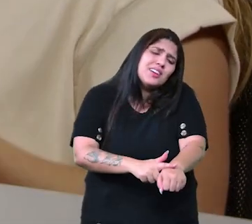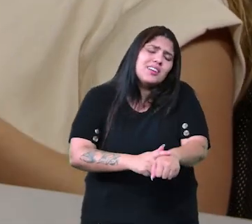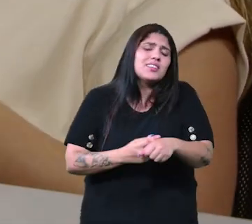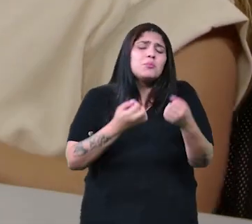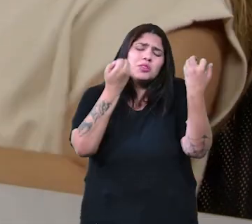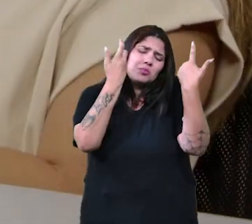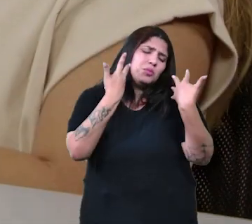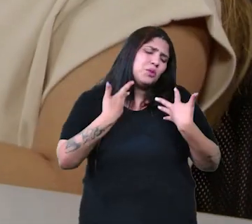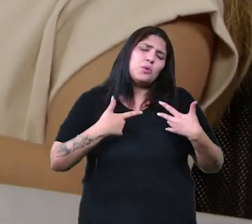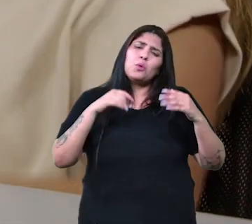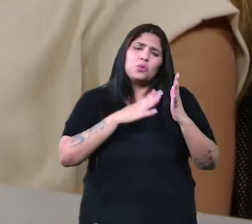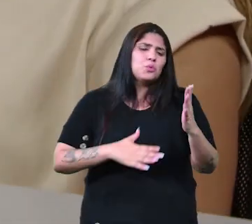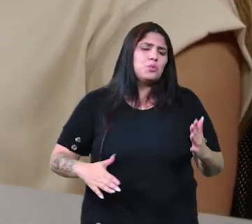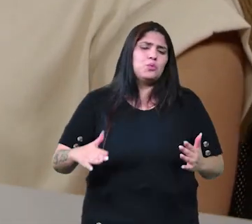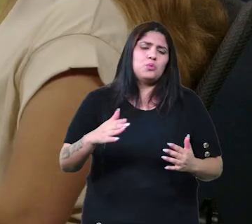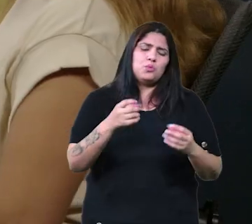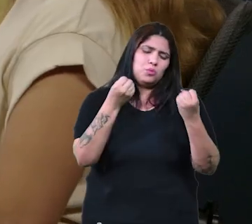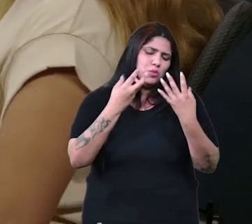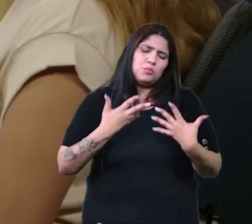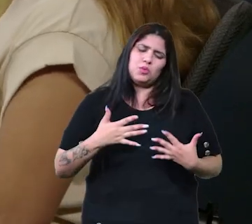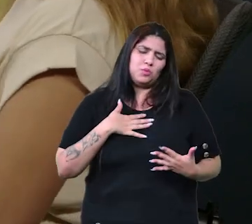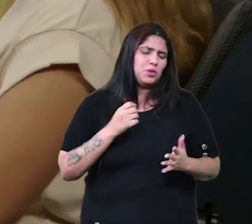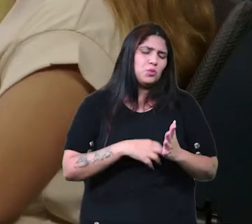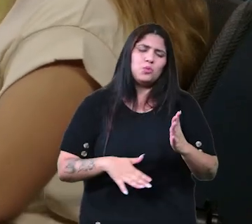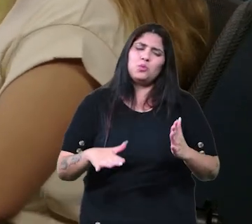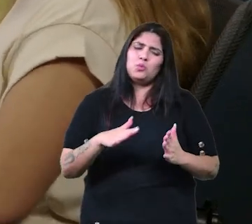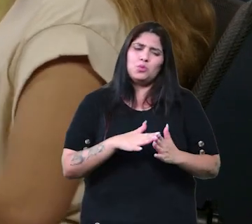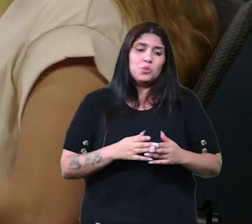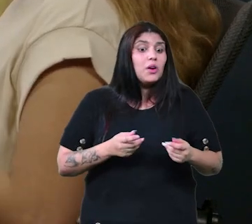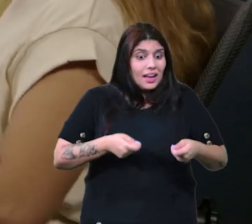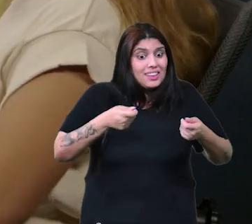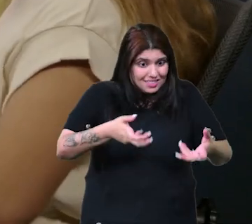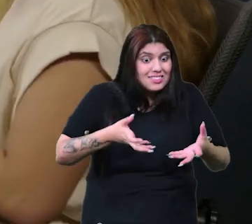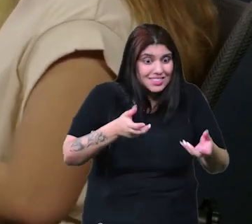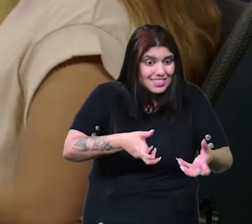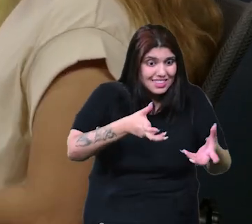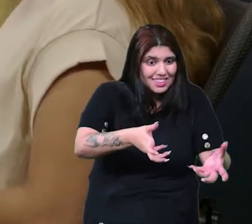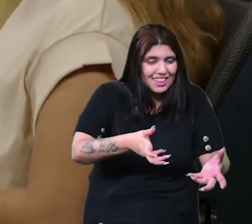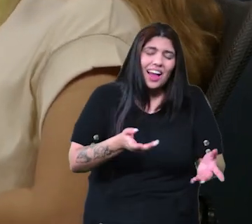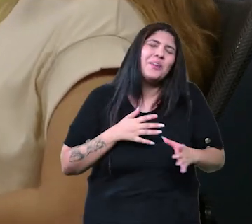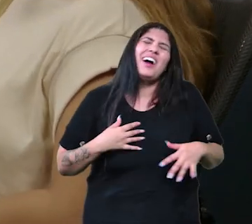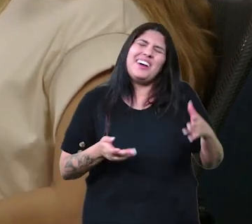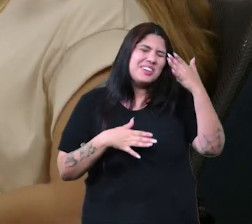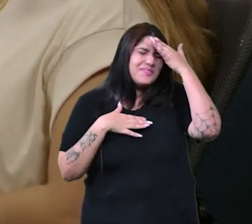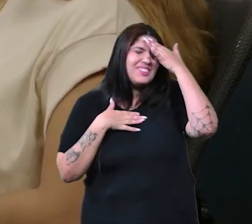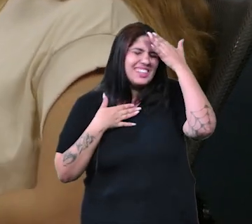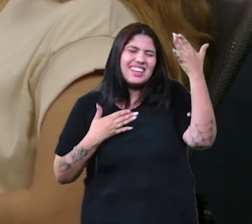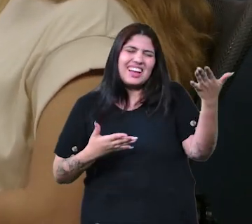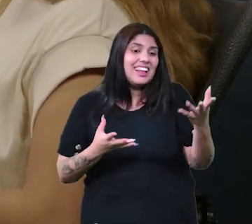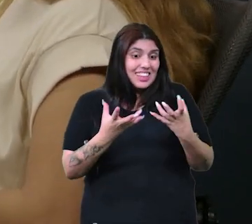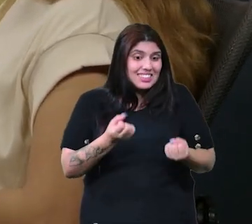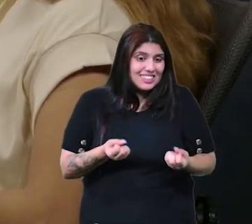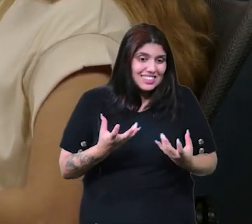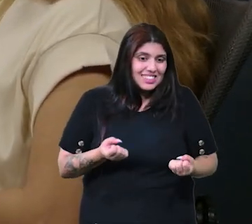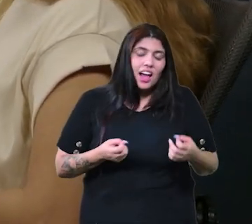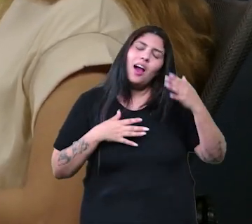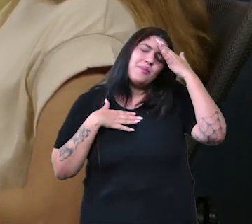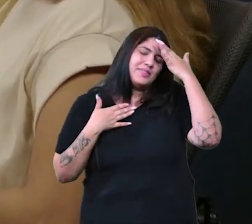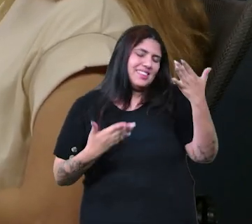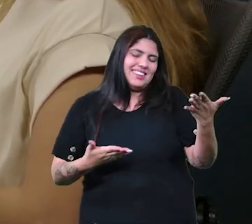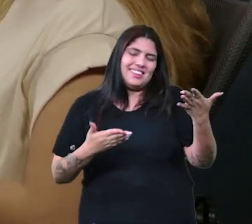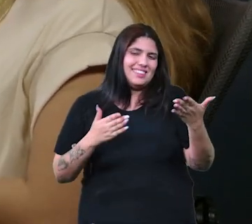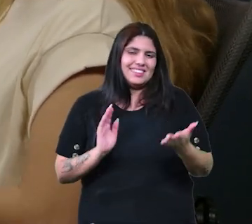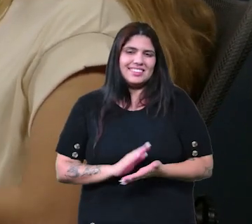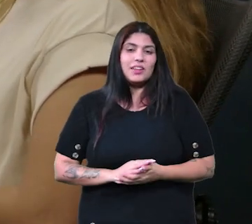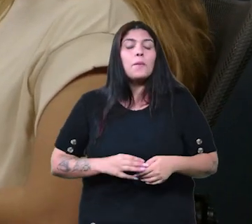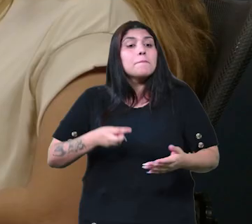a gente nega sempre, mas naquele dia ele insistiu tanto que eu falei, não, muito obrigada, então. Eu acho que foi ali que eu percebi que mesmo com as